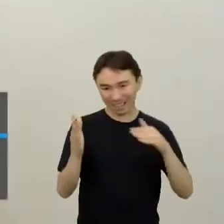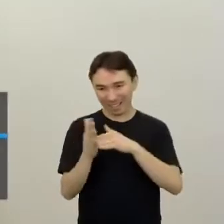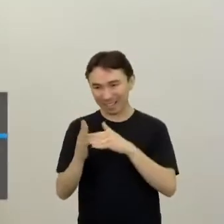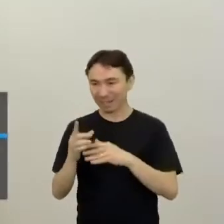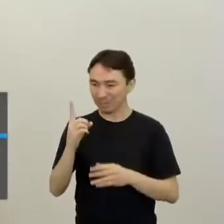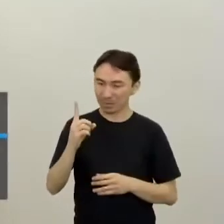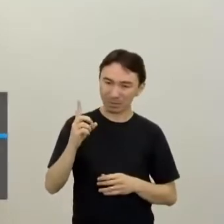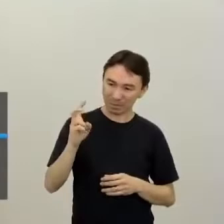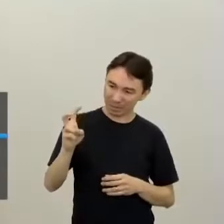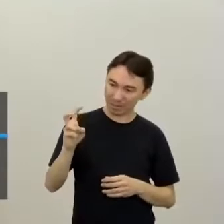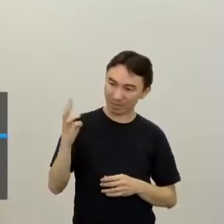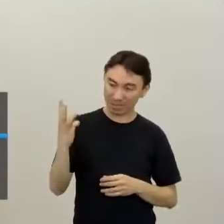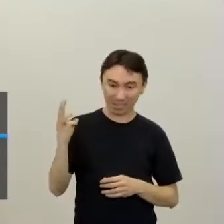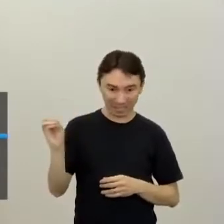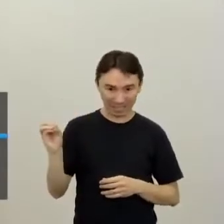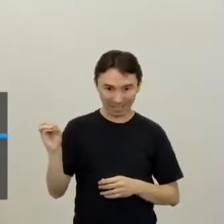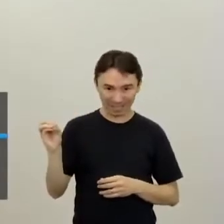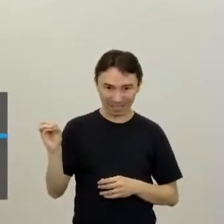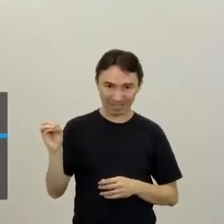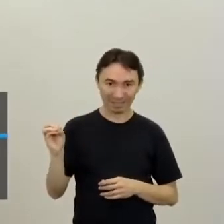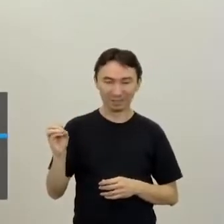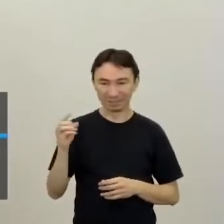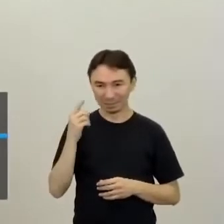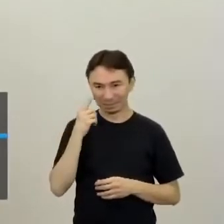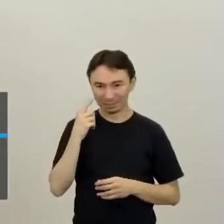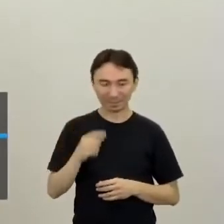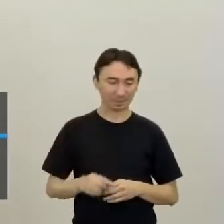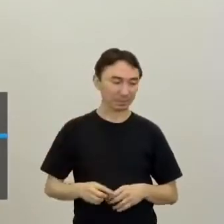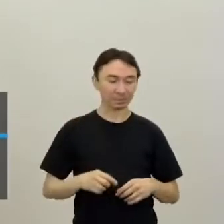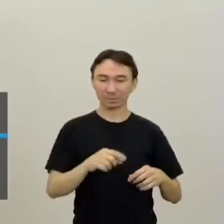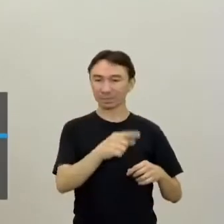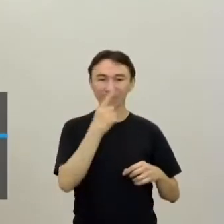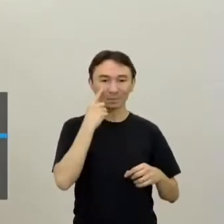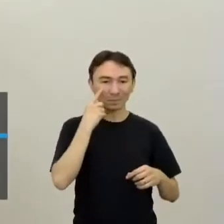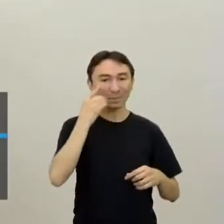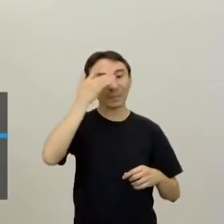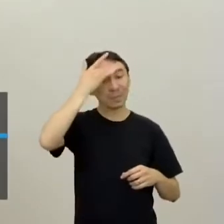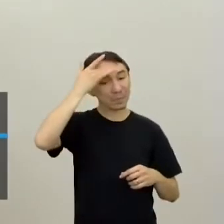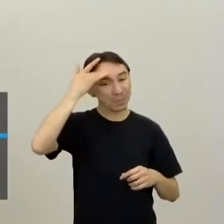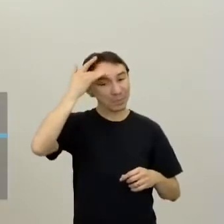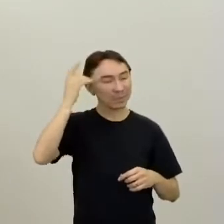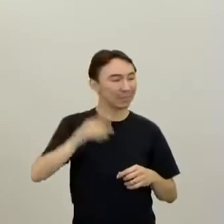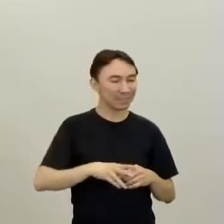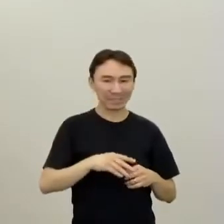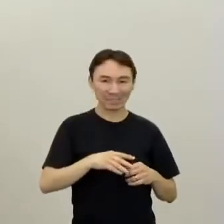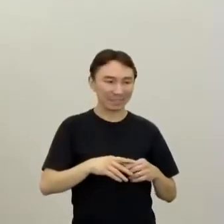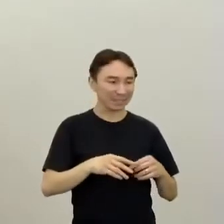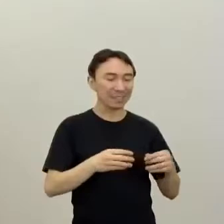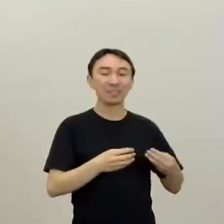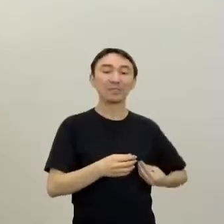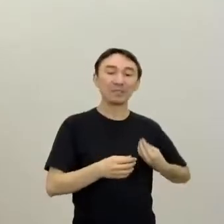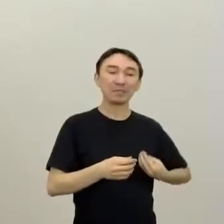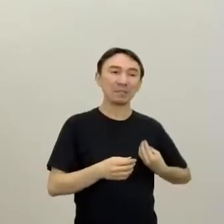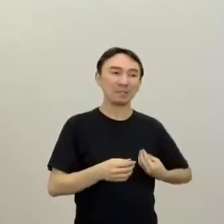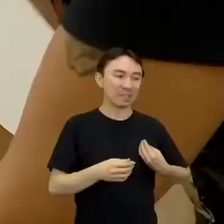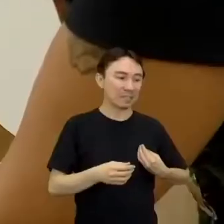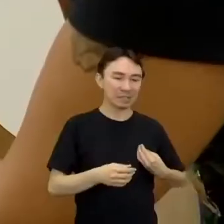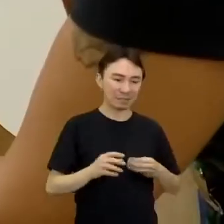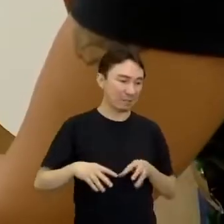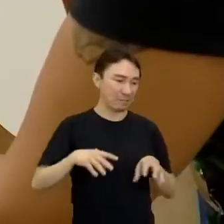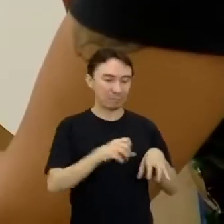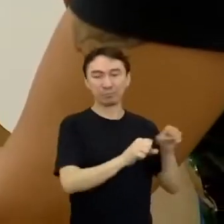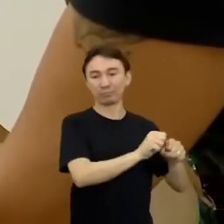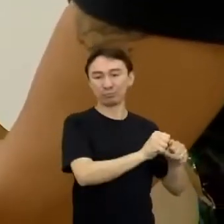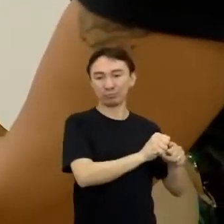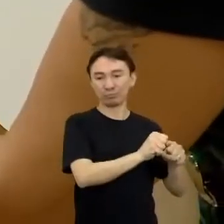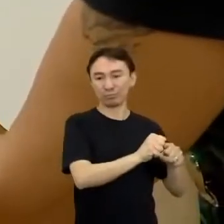território, ele não estava sendo colonizado, sabe? Não tinha pessoas morando aqui. O que estava acontecendo? A